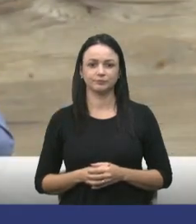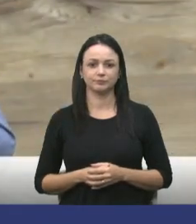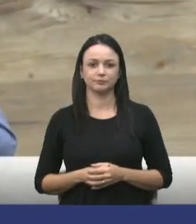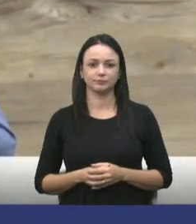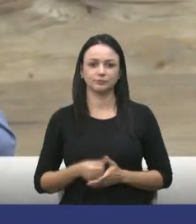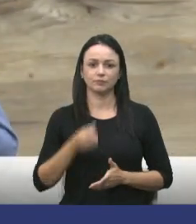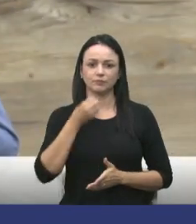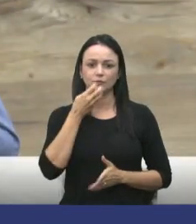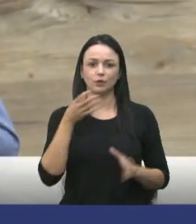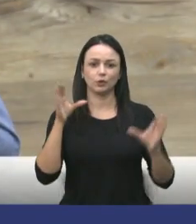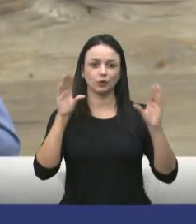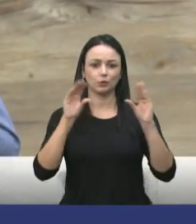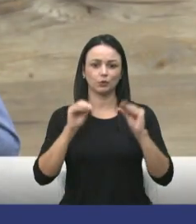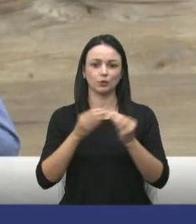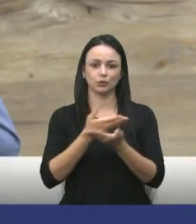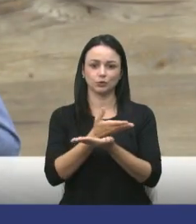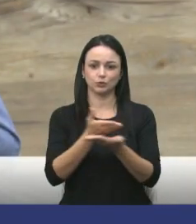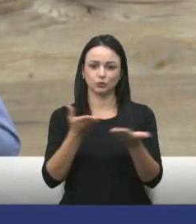Boa noite a todos.